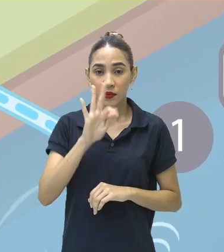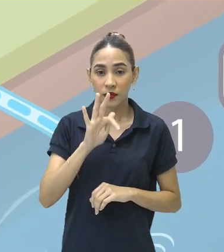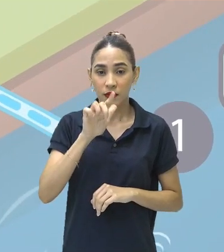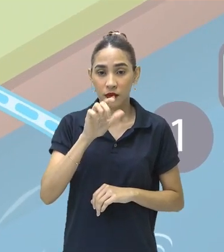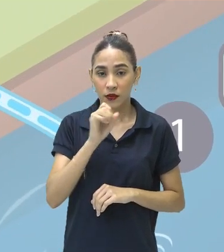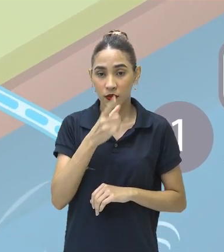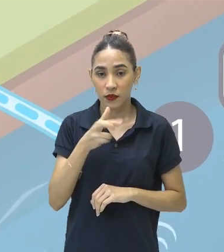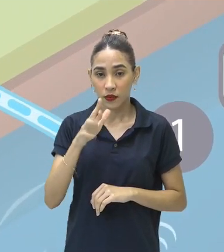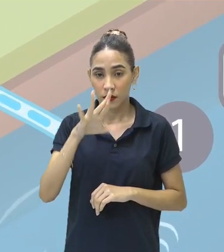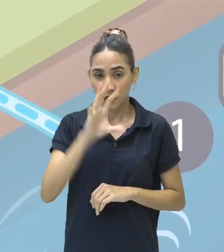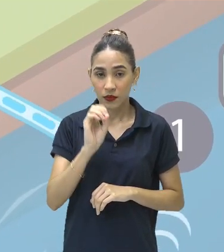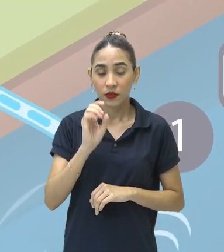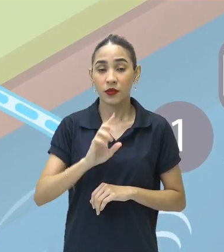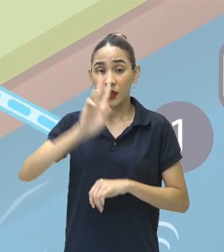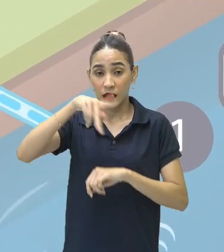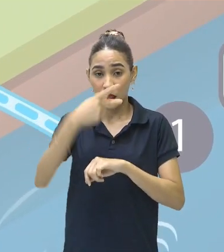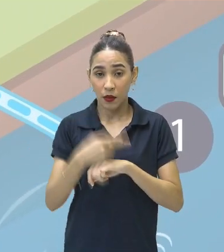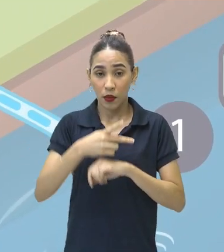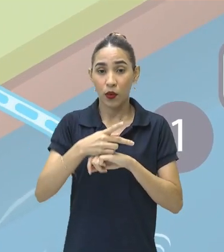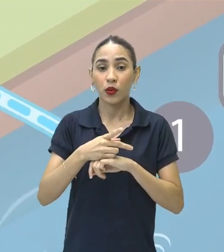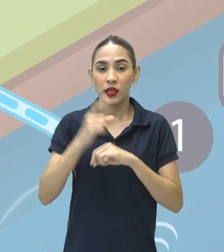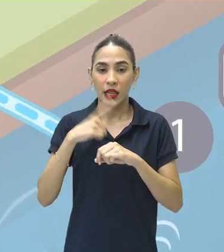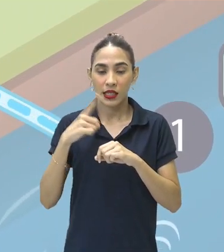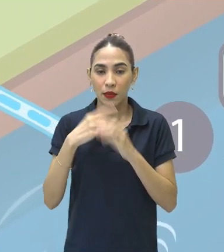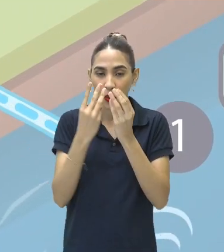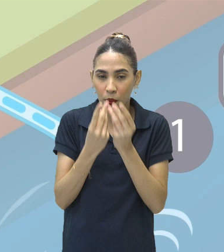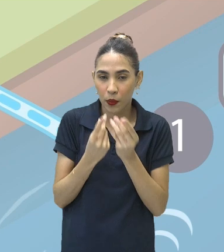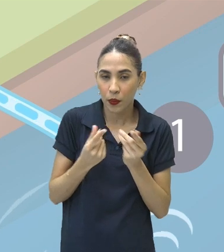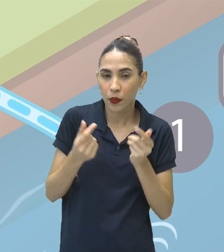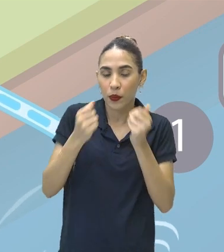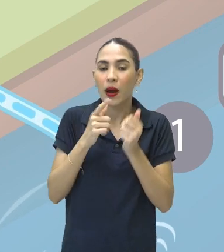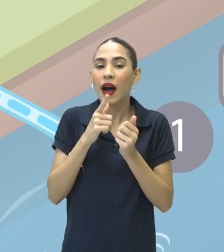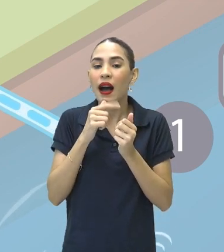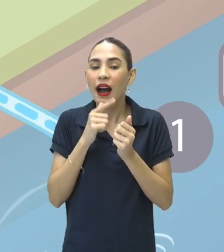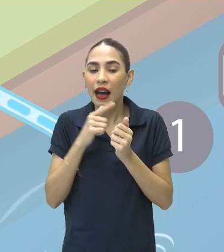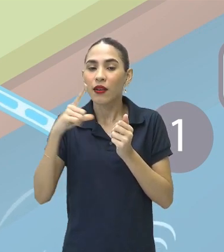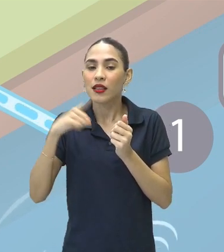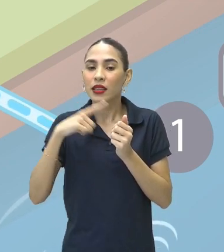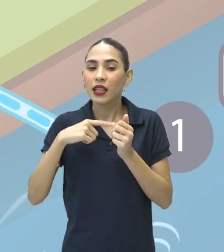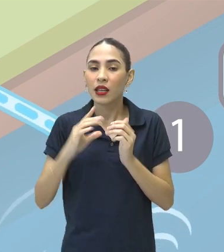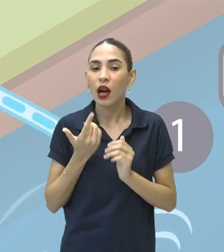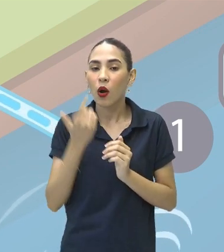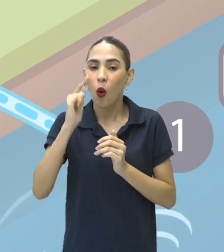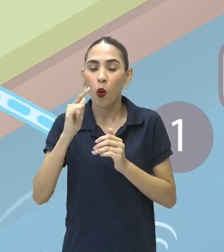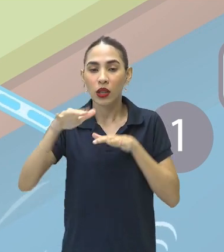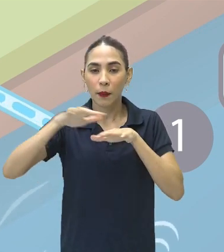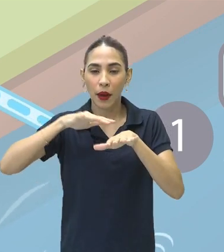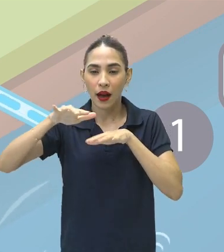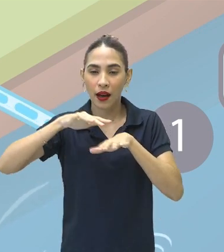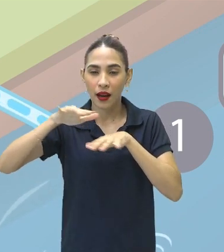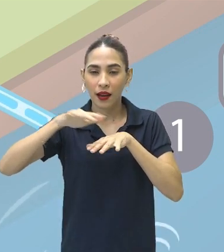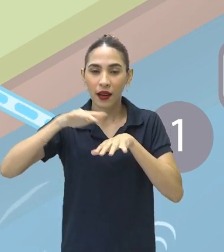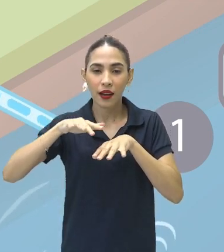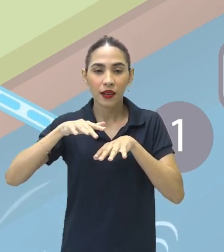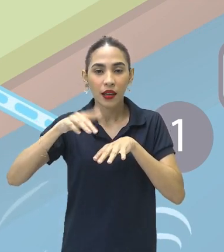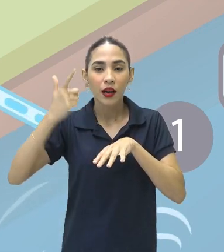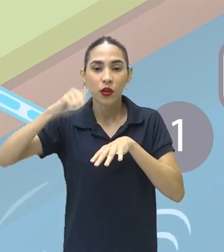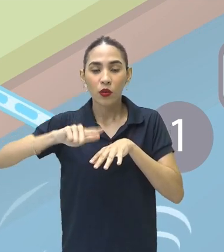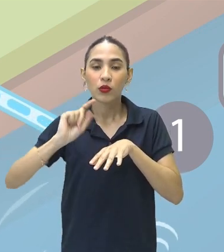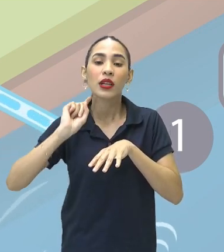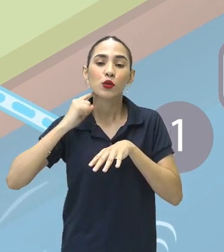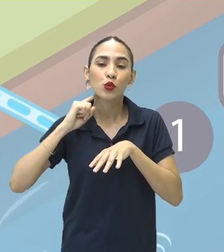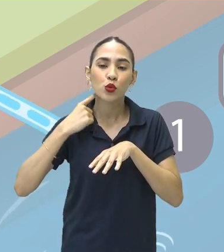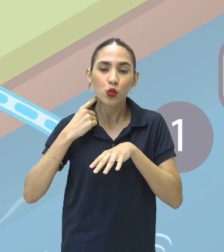Floculação. Após a adição do coagulante, a água é submetida à agitação mecânica, para que as